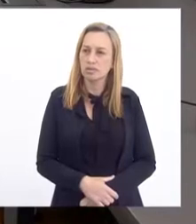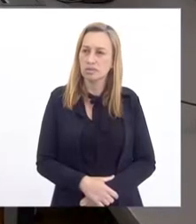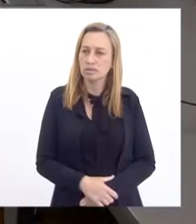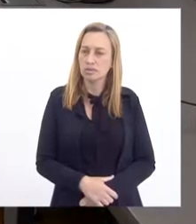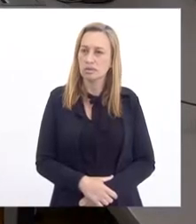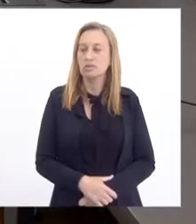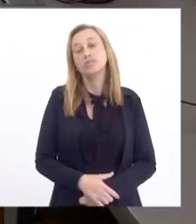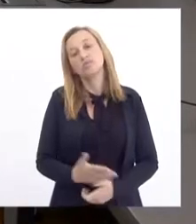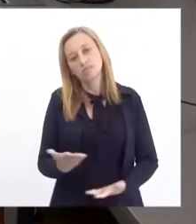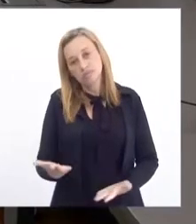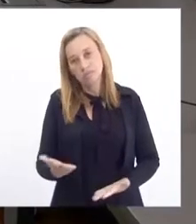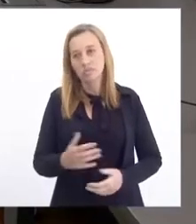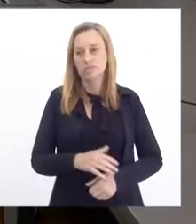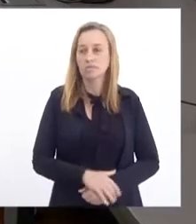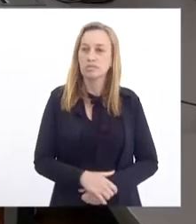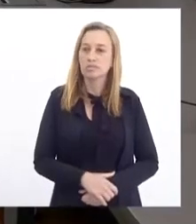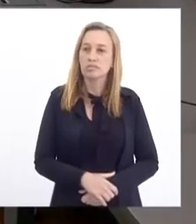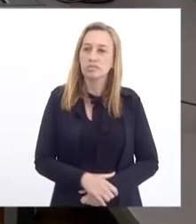Por favor, deputado Rosenberg.